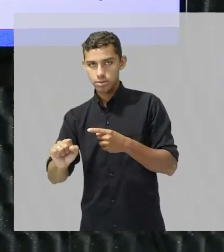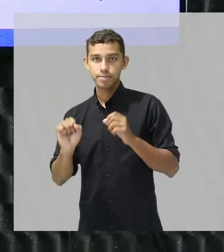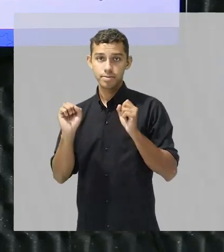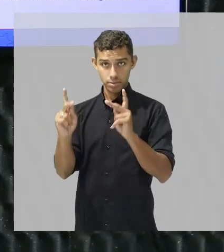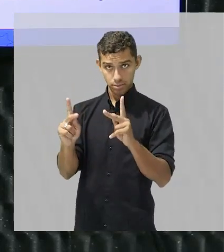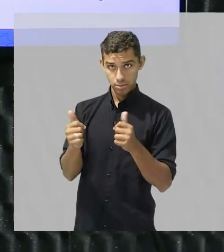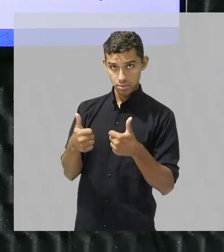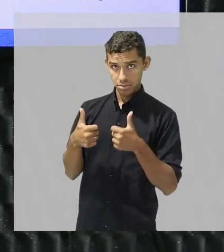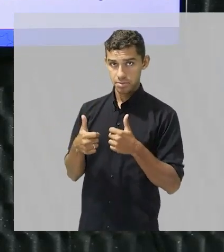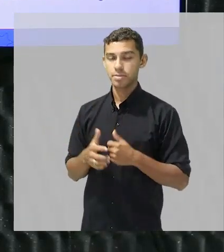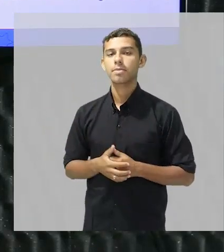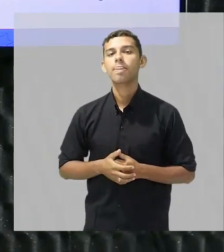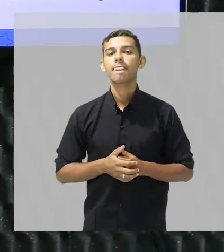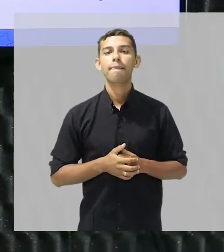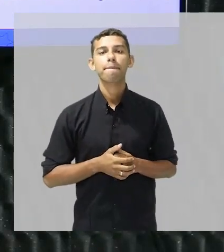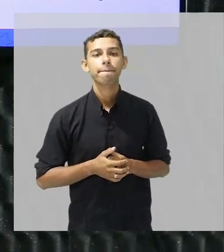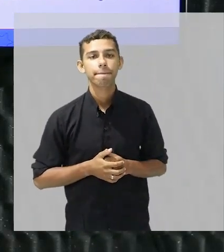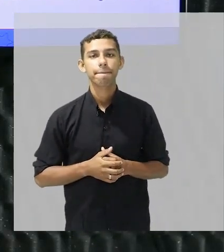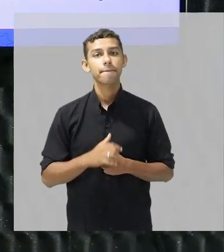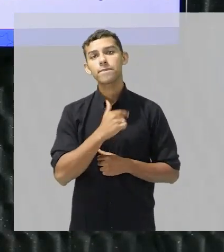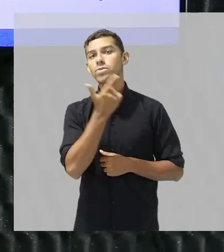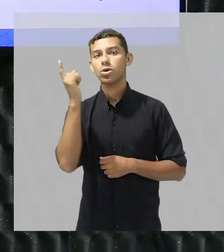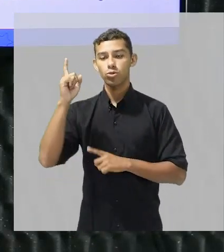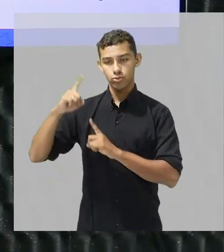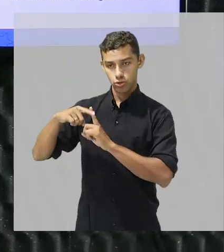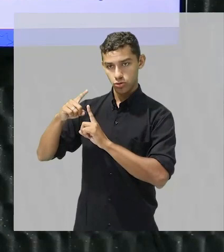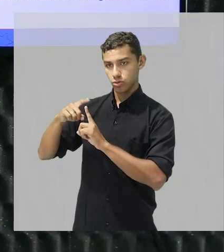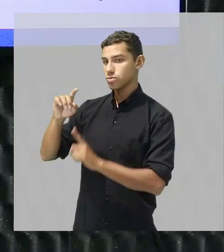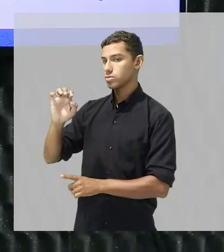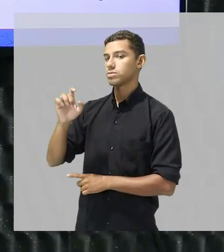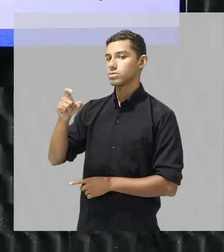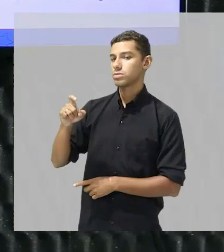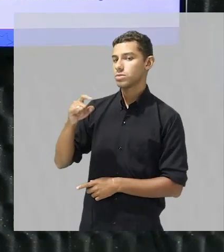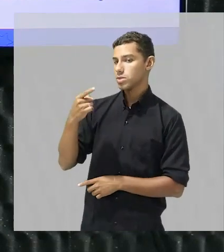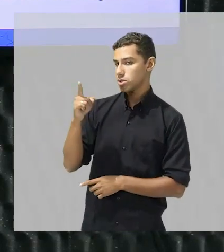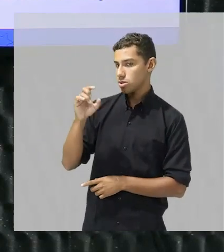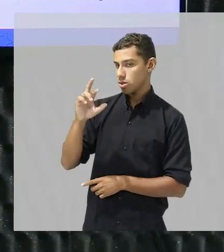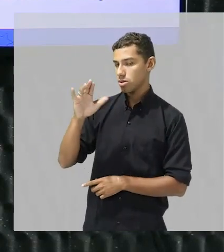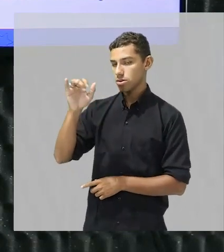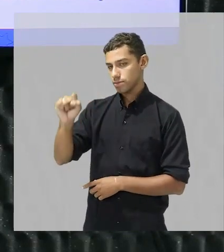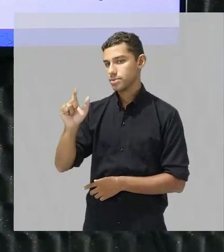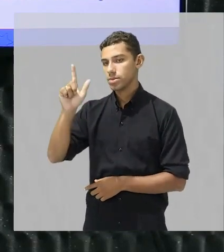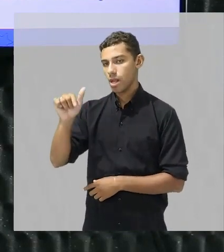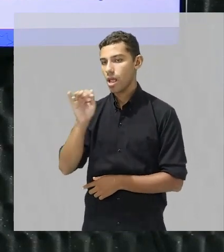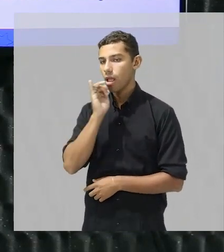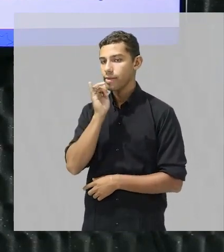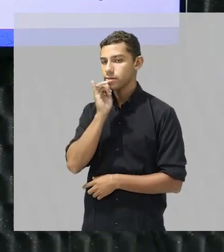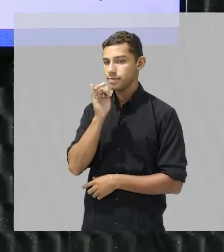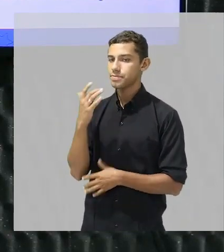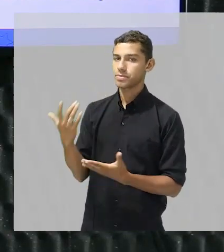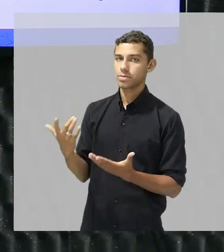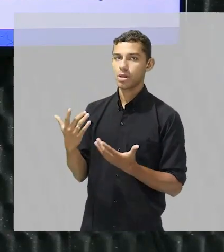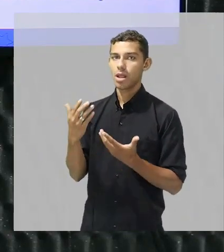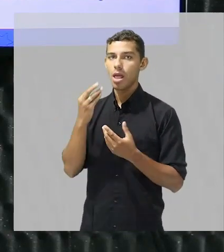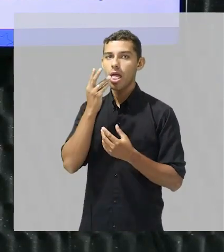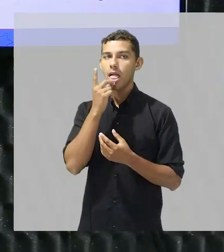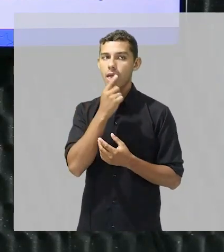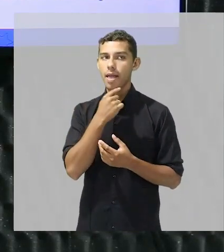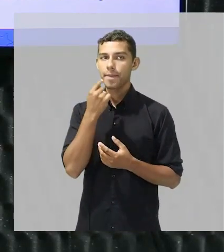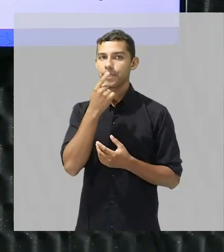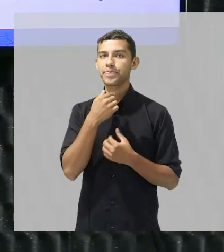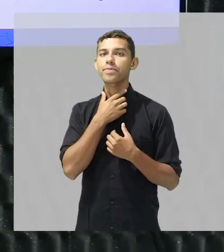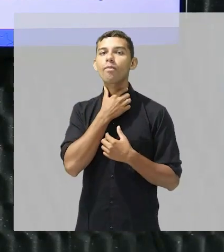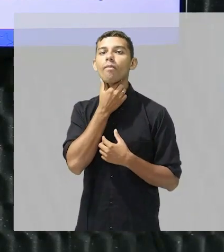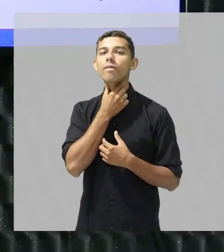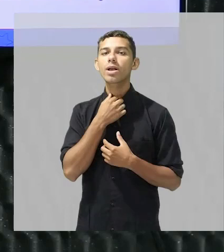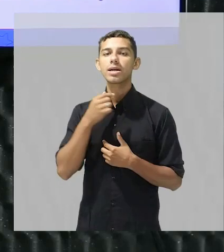tá certo? Um outro tipo de glândula exócrina, a glândula salivar, glândulas que